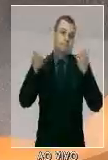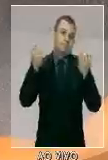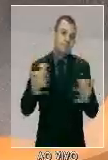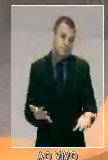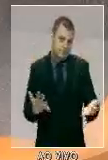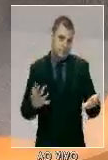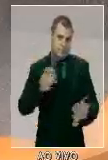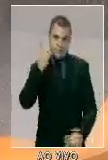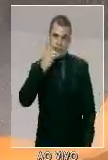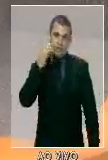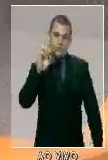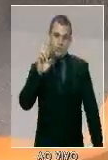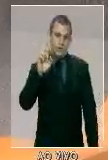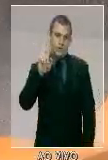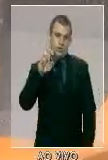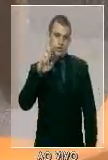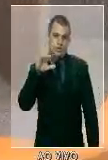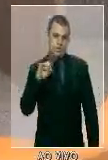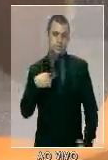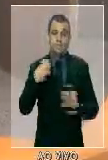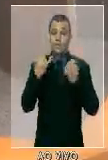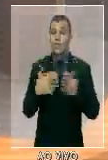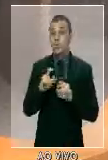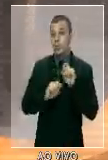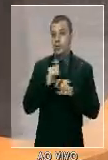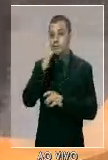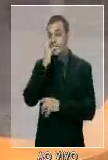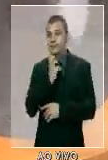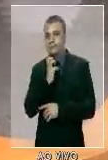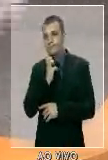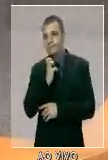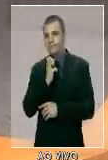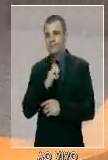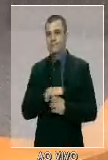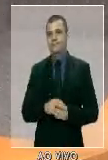deputado Rogério, é da seriedade